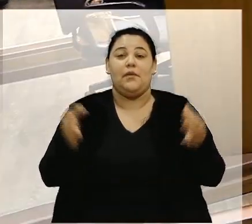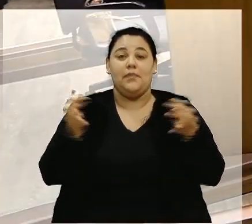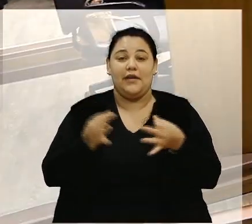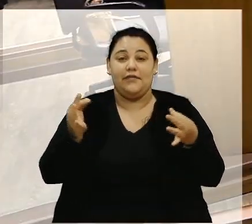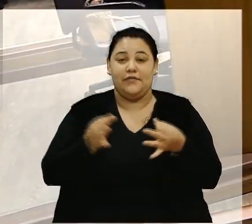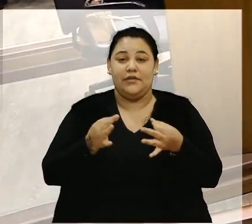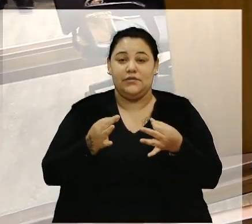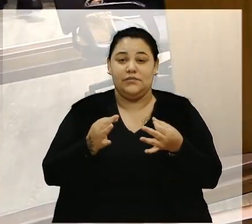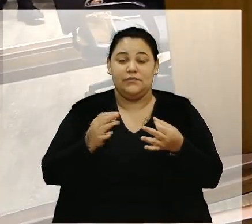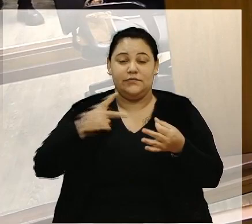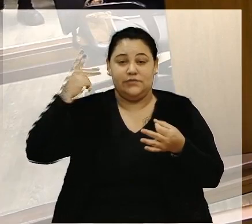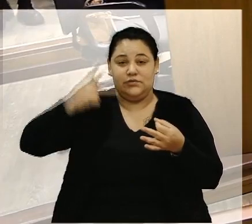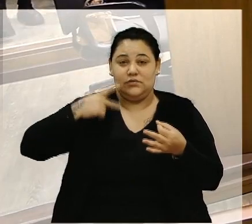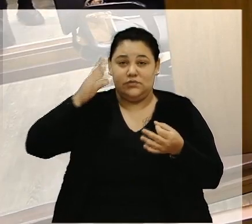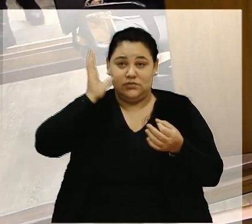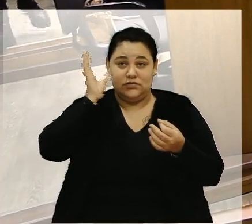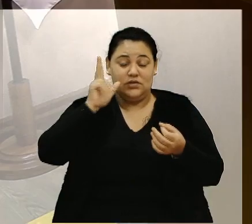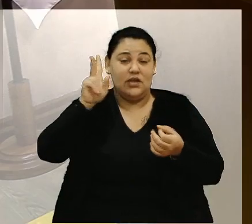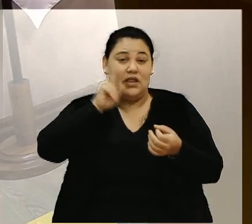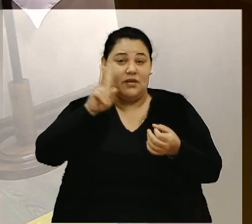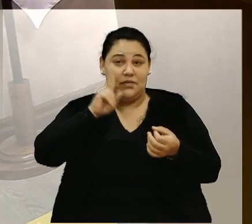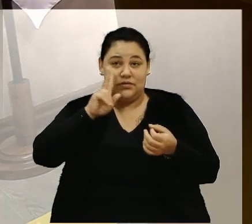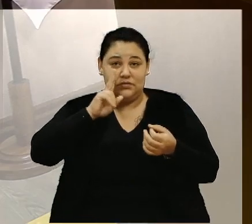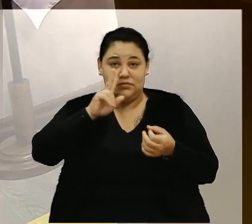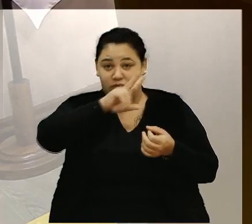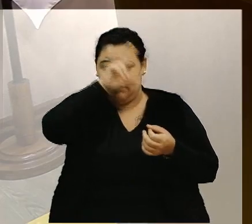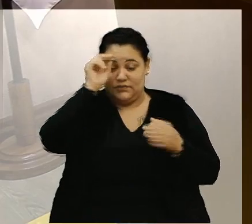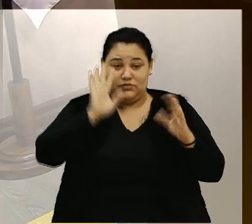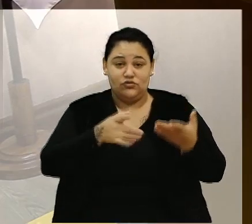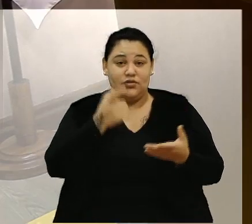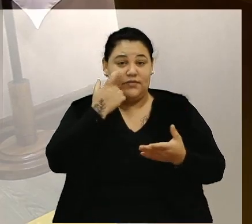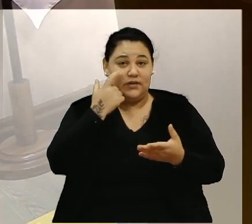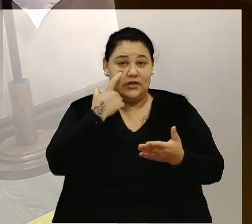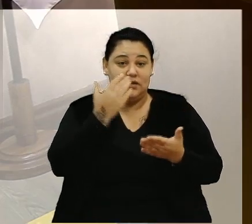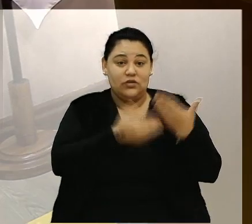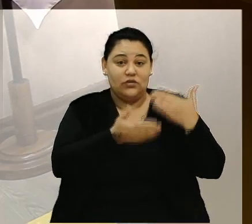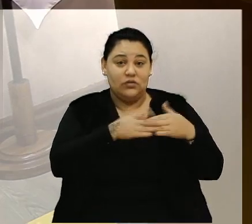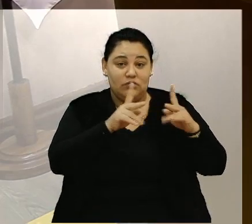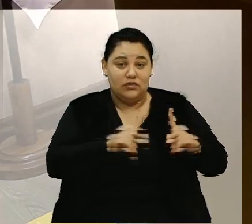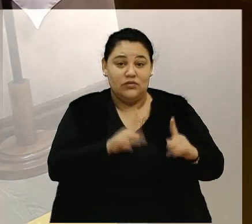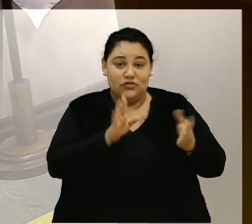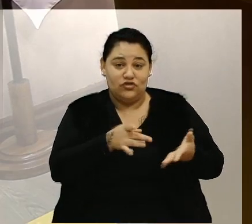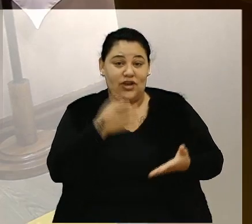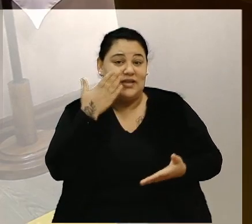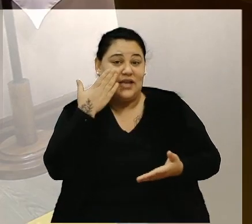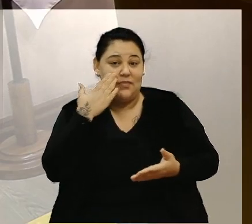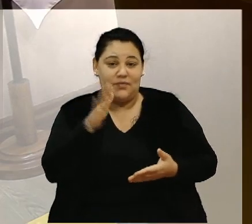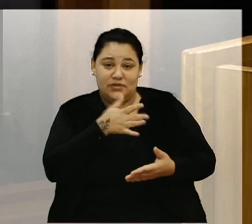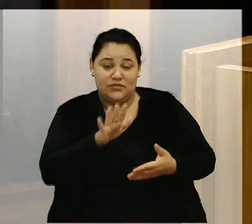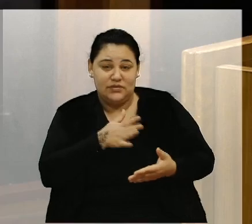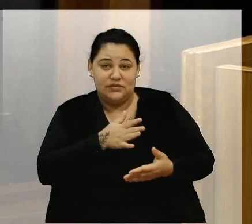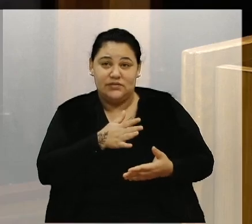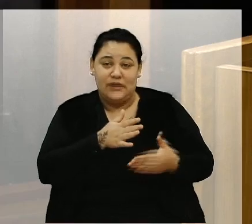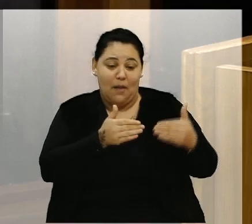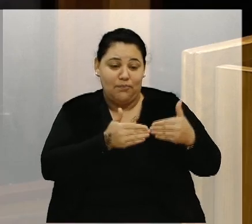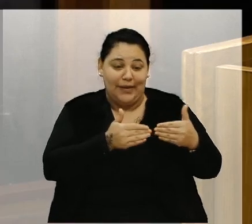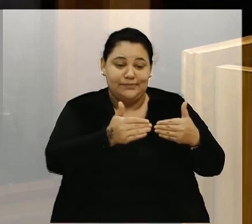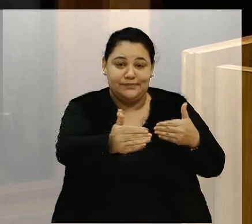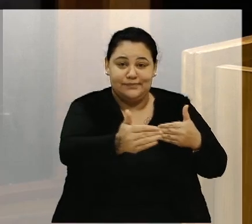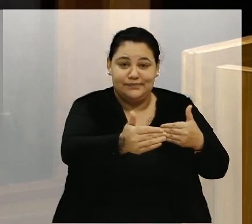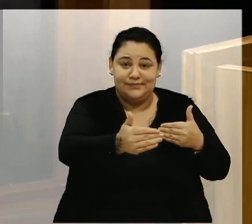Cadore. Lembrando que o prefeito já prevê, e todo mundo tem a noção disso, que daqui para frente a